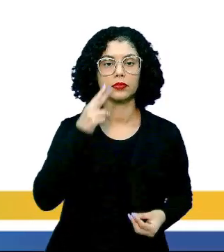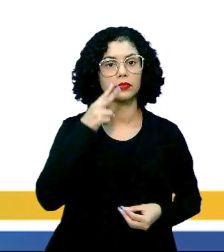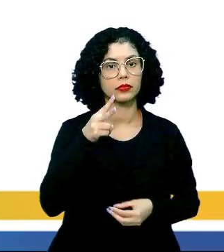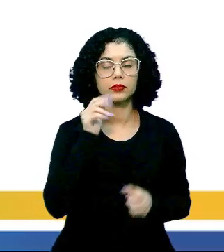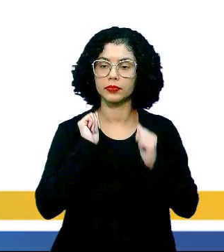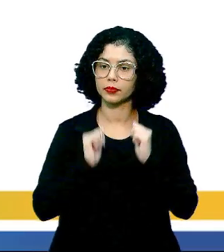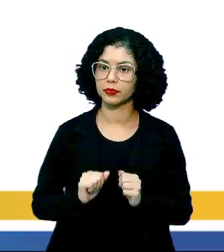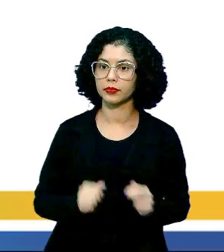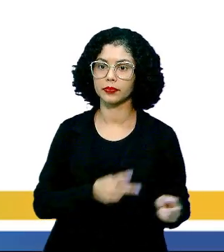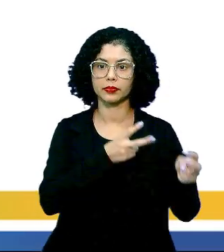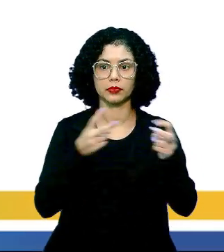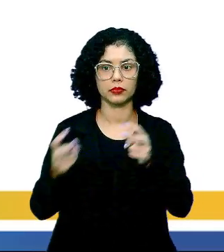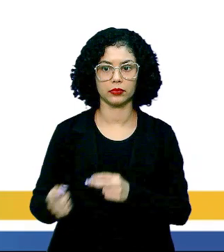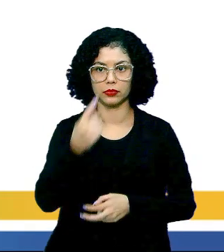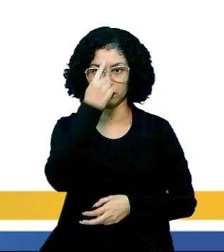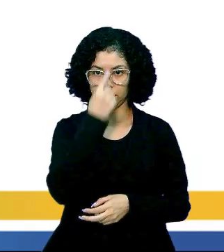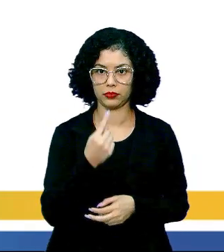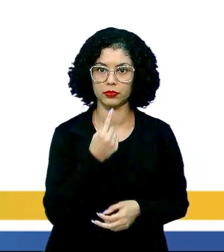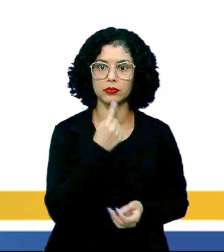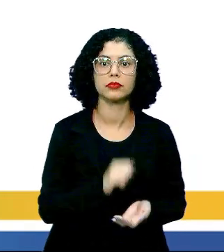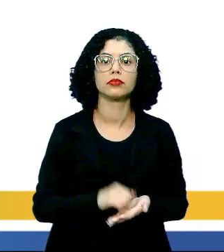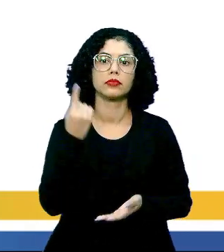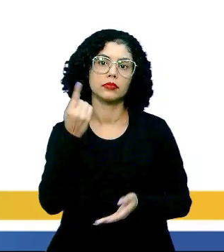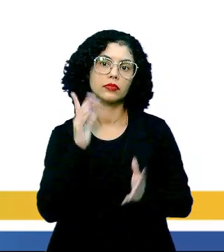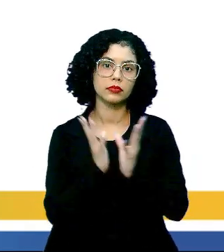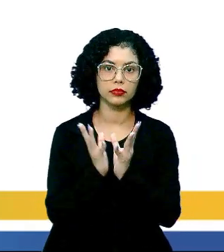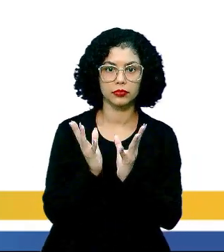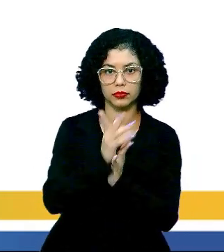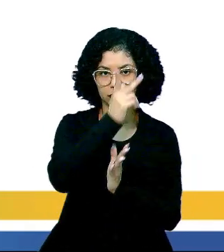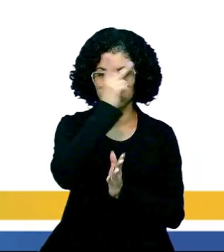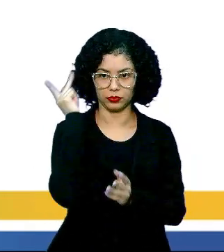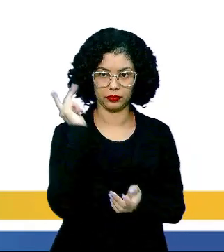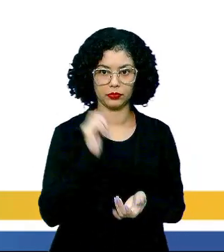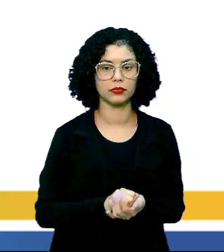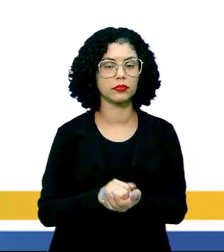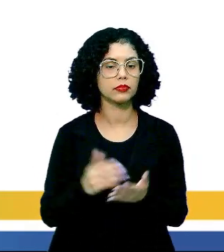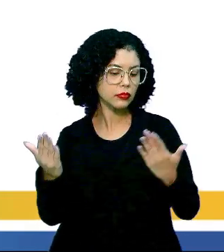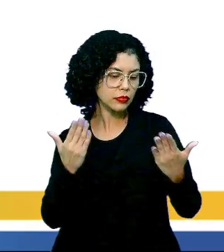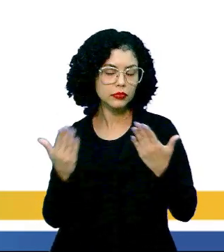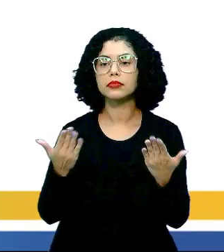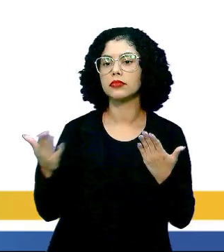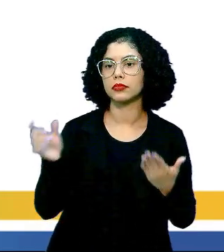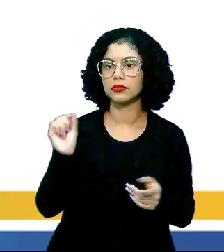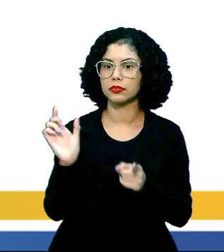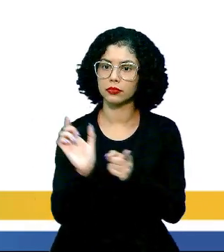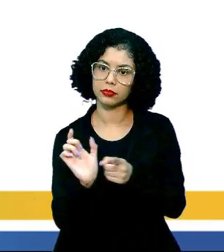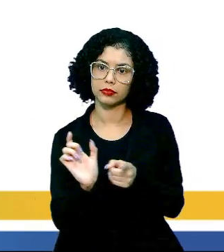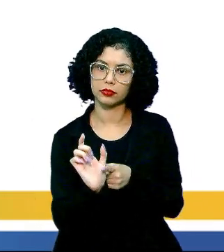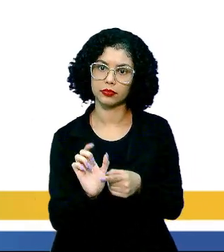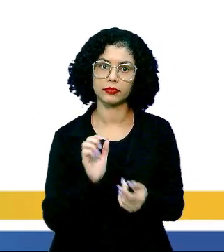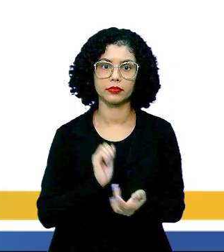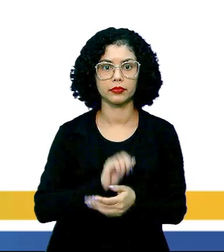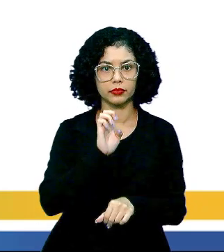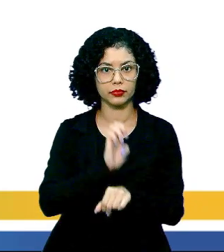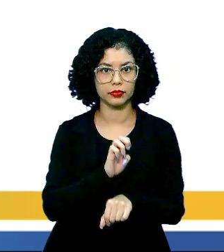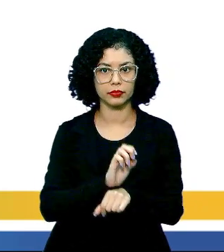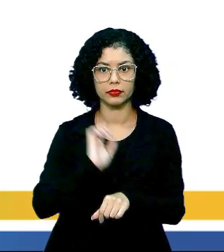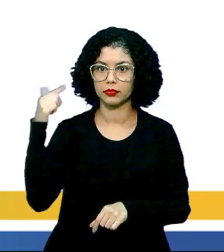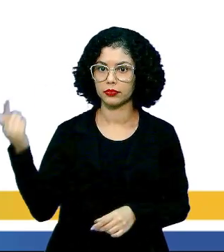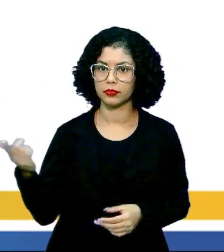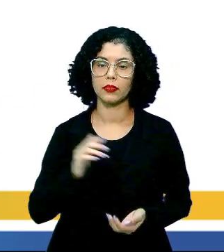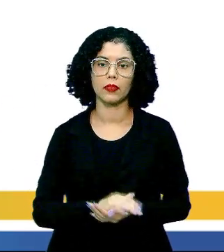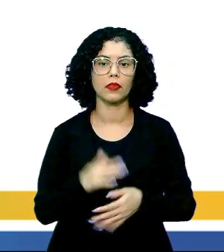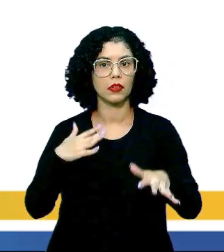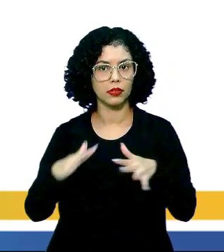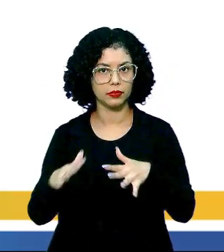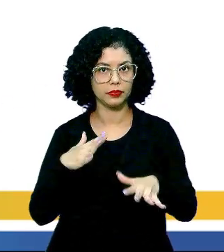vocês podem observar na imagem, um dos grupos de pessoas, eu associei a palavra Estado e a outra